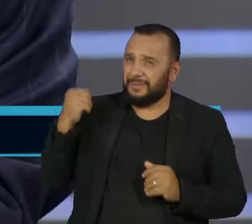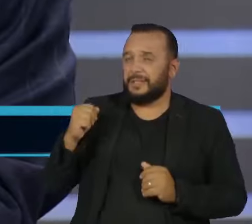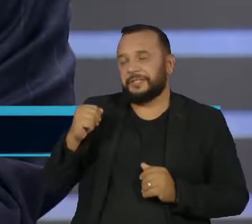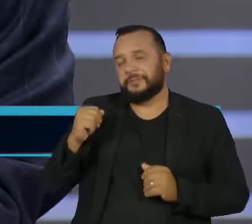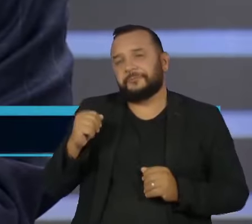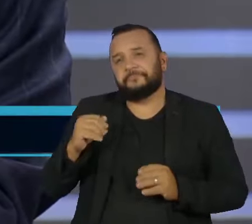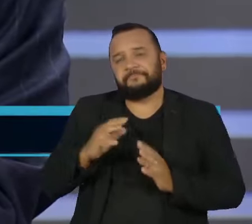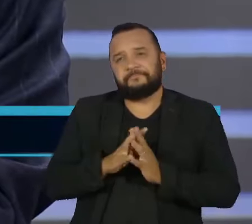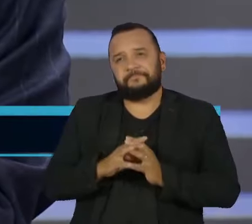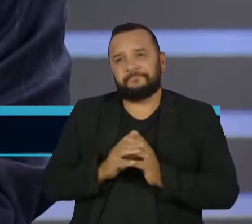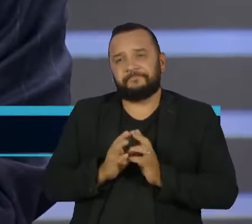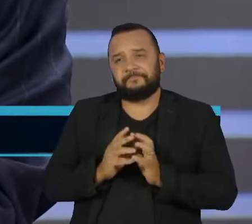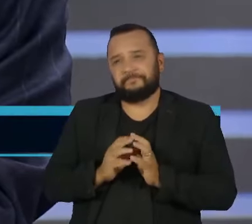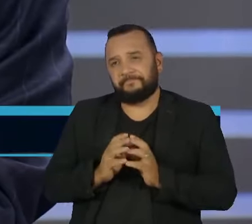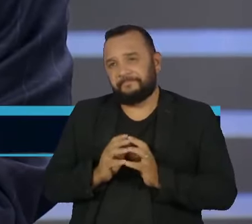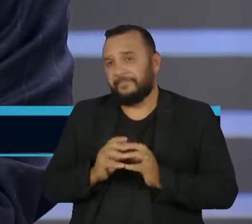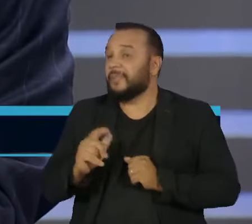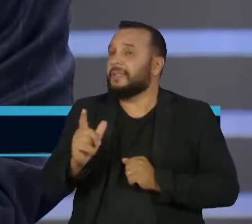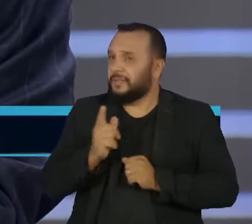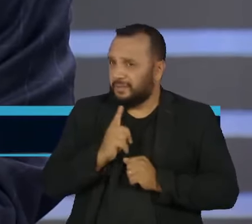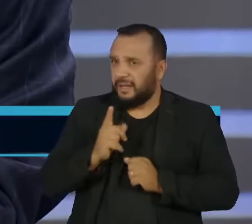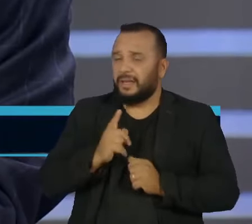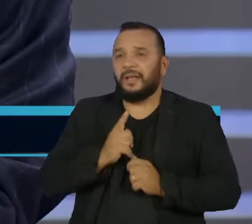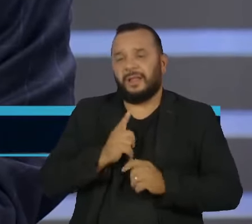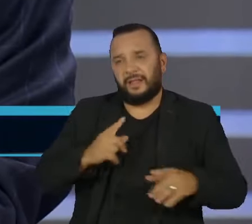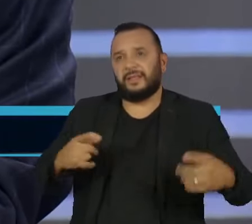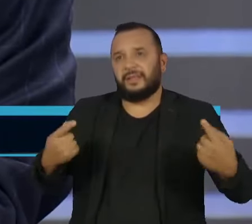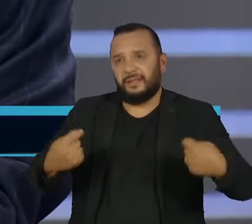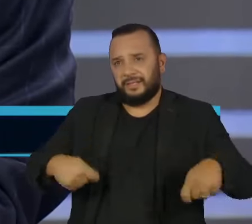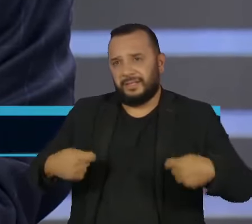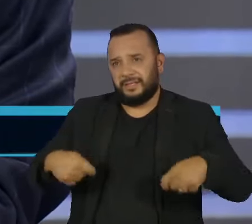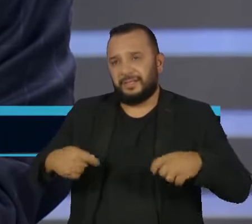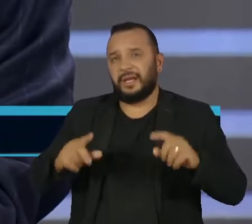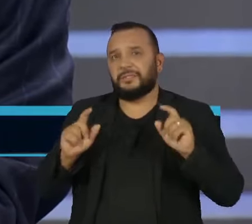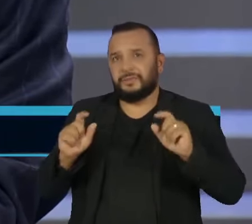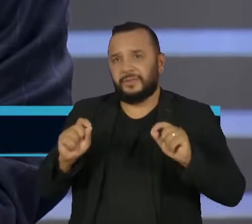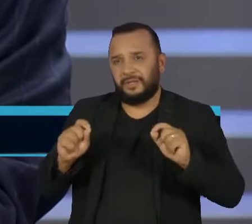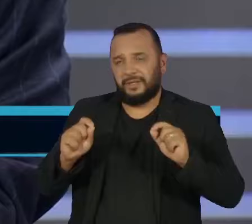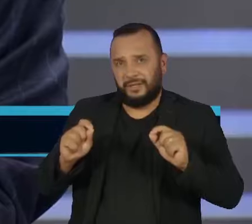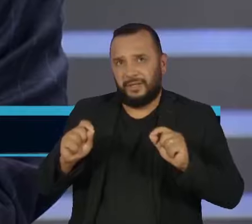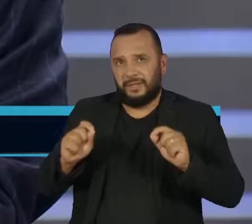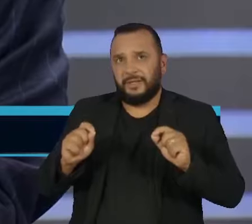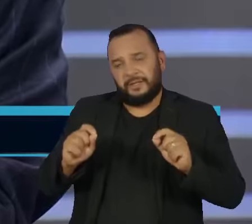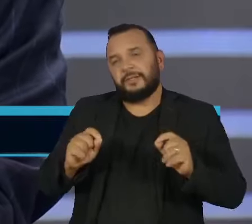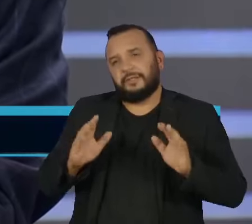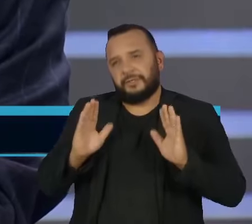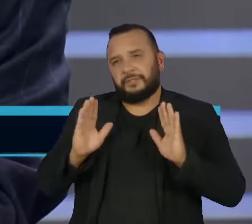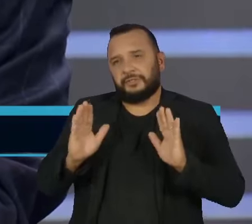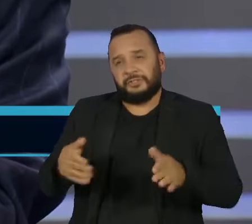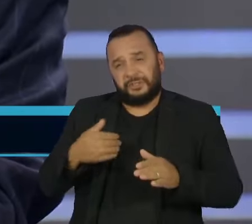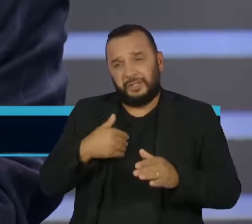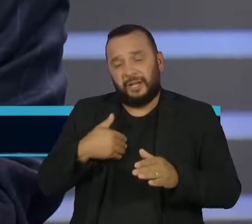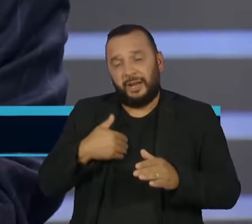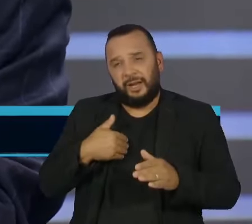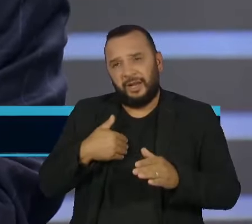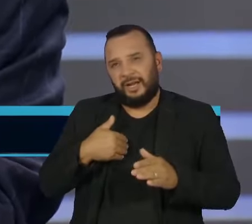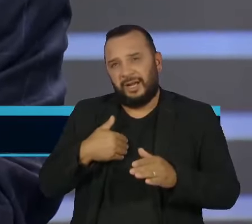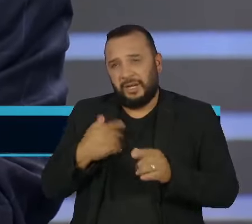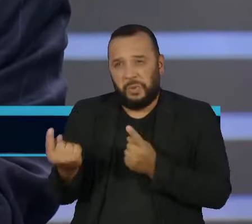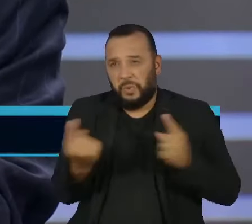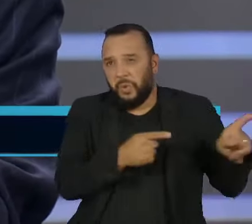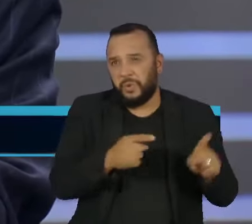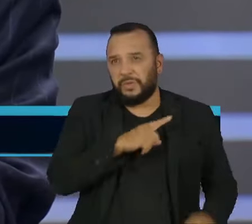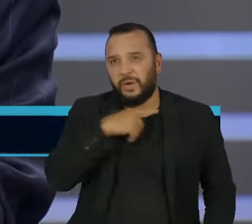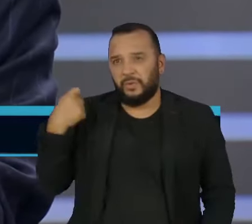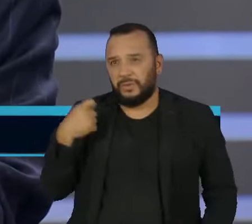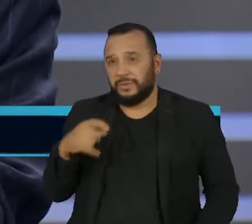claro que no horizonte você tinha uma necessidade de marcar algum espaço em relação à Rússia, né? A Rússia sempre